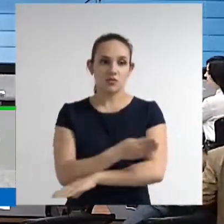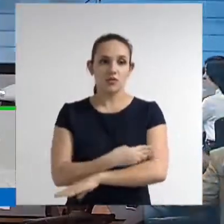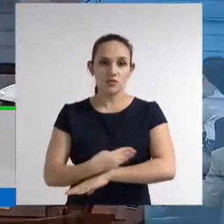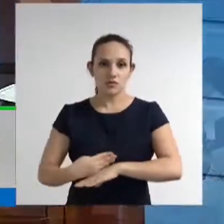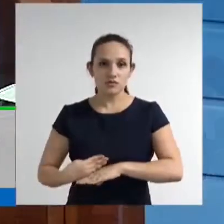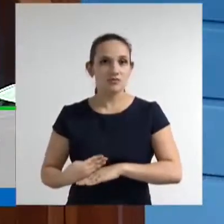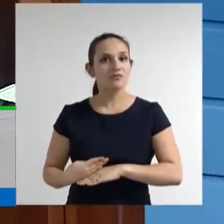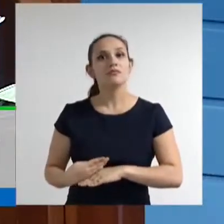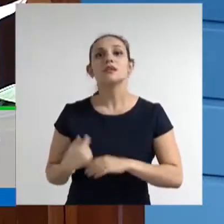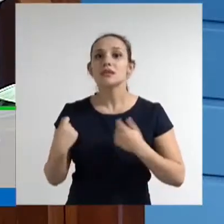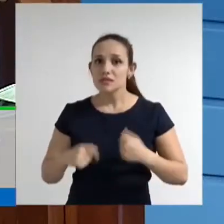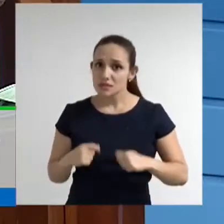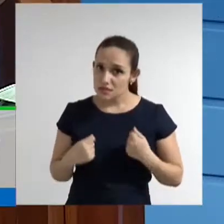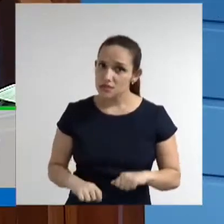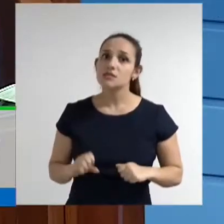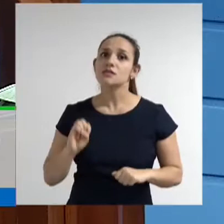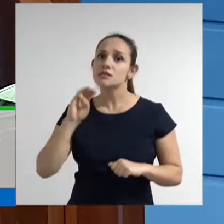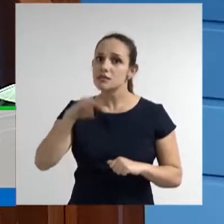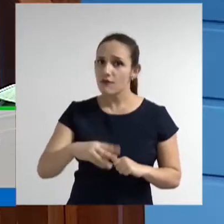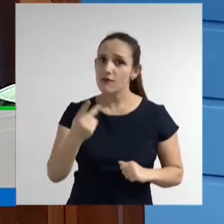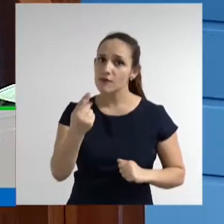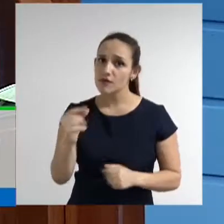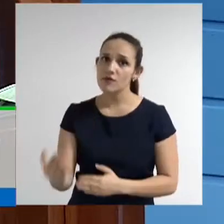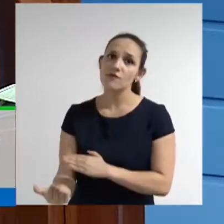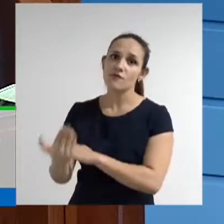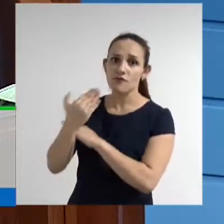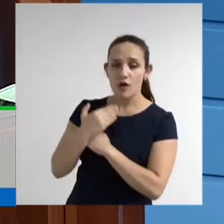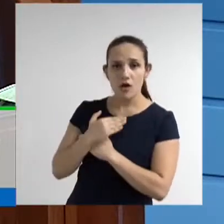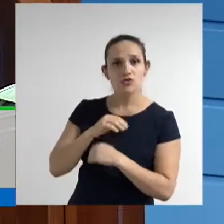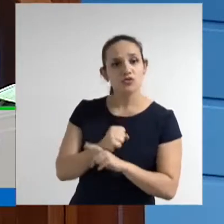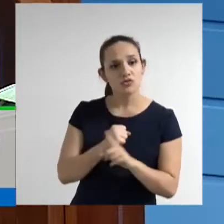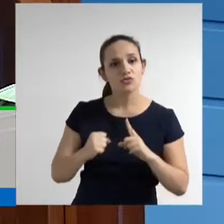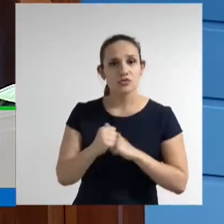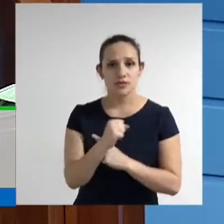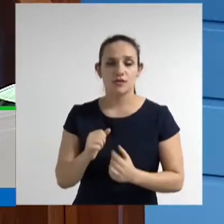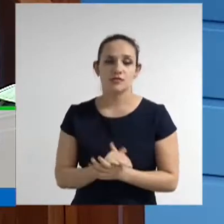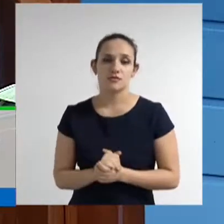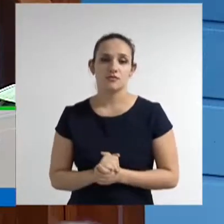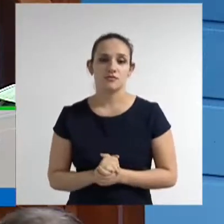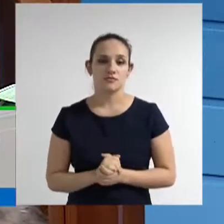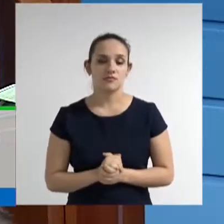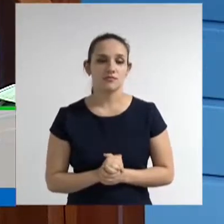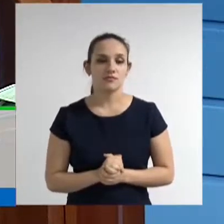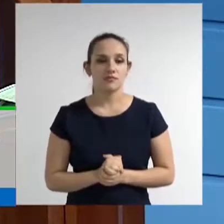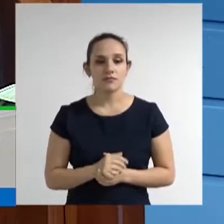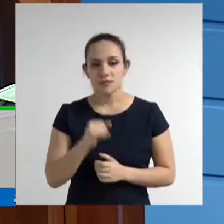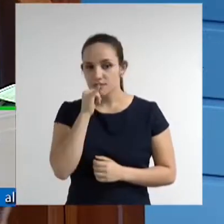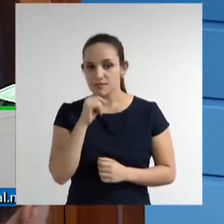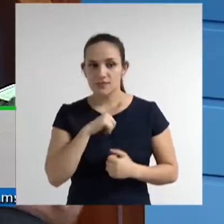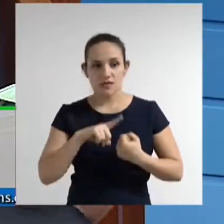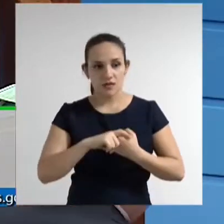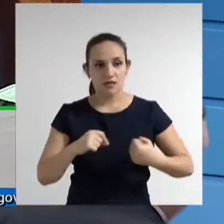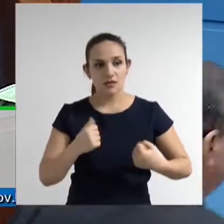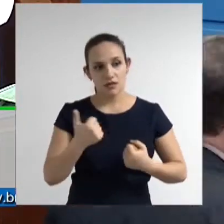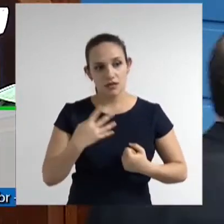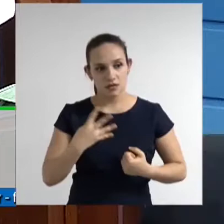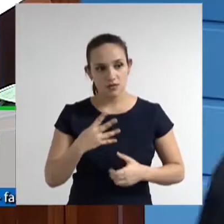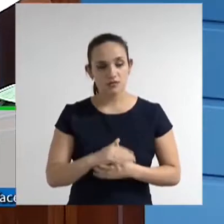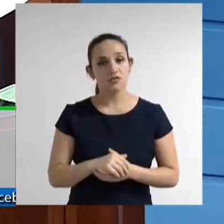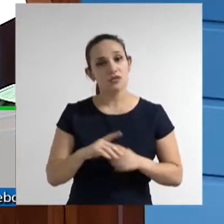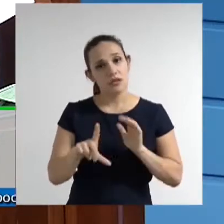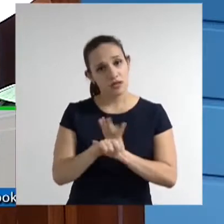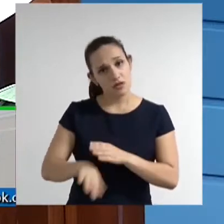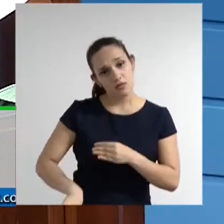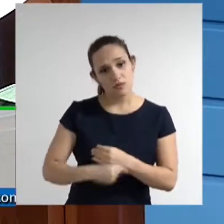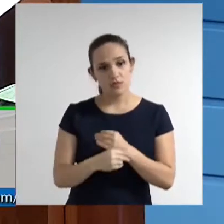possam ter uma compensação social. E quando fala aqui, o deputado Barbosinha cita com muita propriedade a questão do artigo 14 da lei